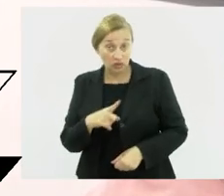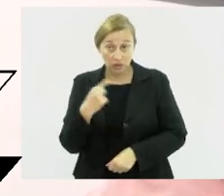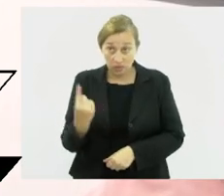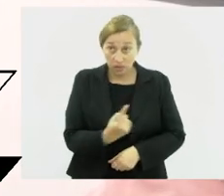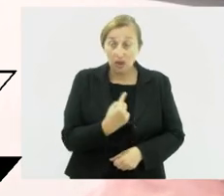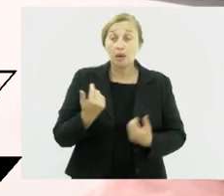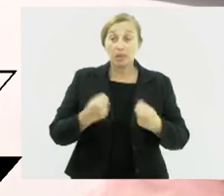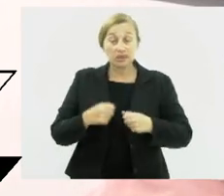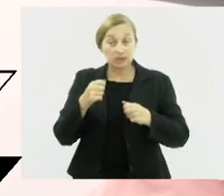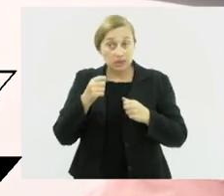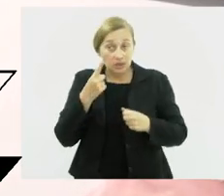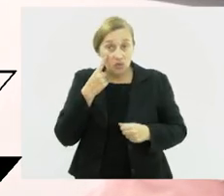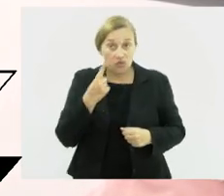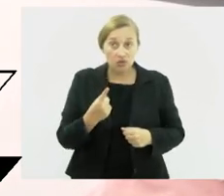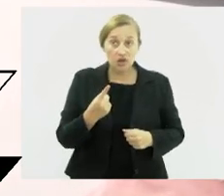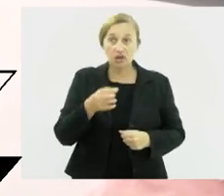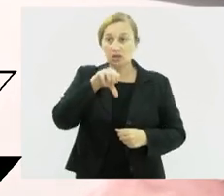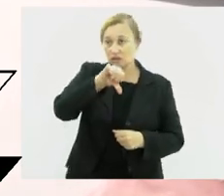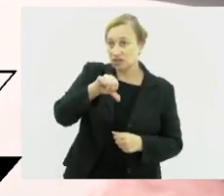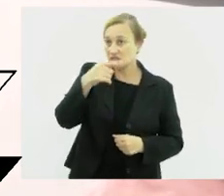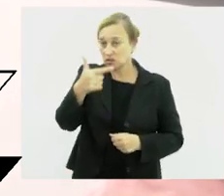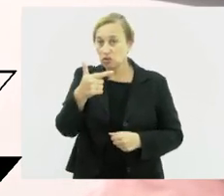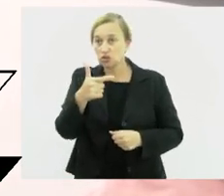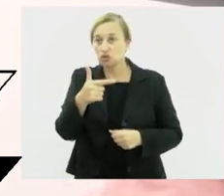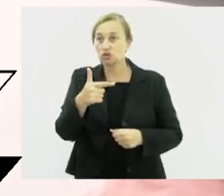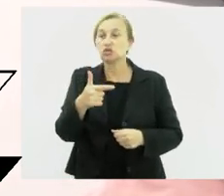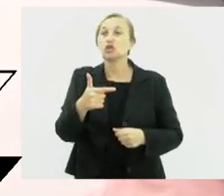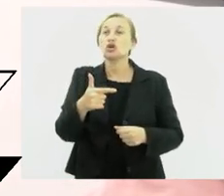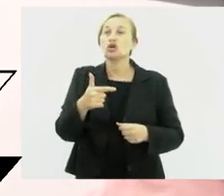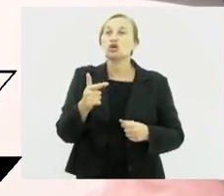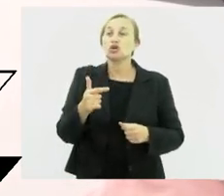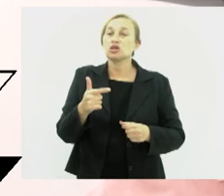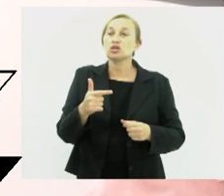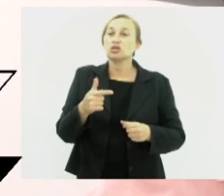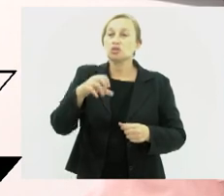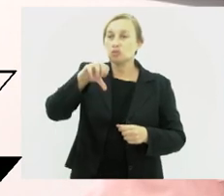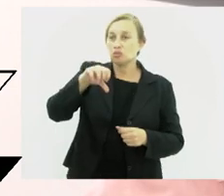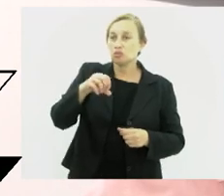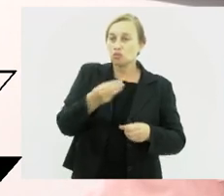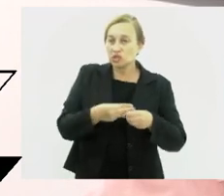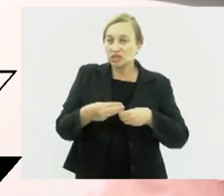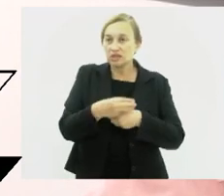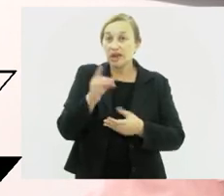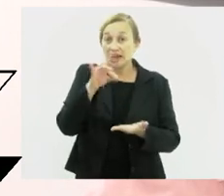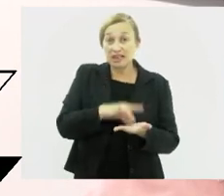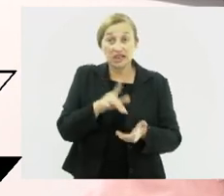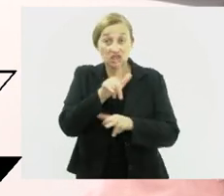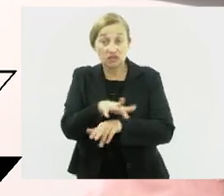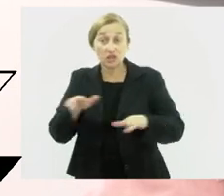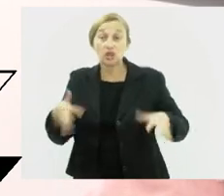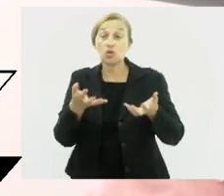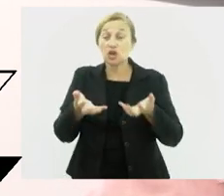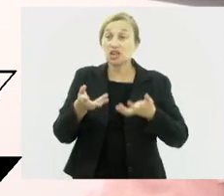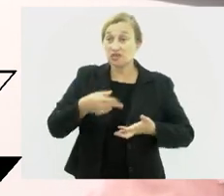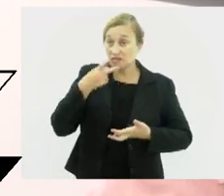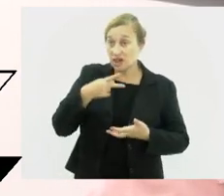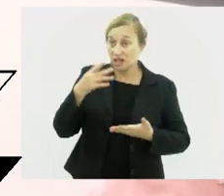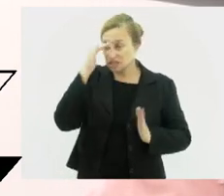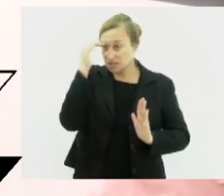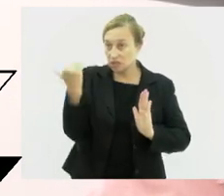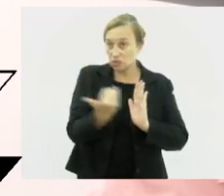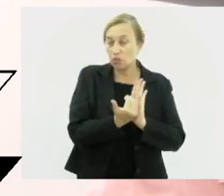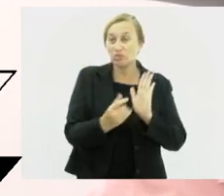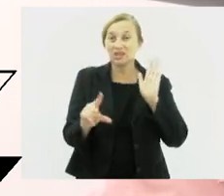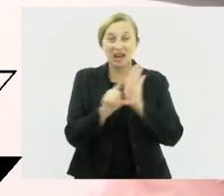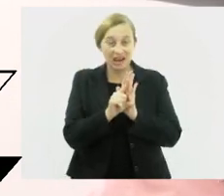precisa olhar para isso. São 92 municípios com realidades diferentes. E eu queria fazer uma consideração sobre esse cumpra-se da lei da